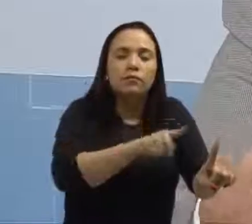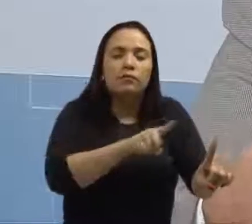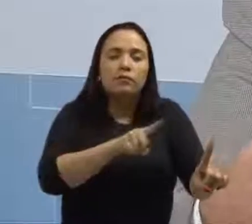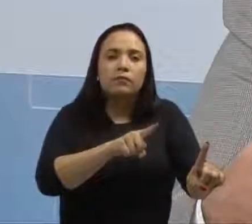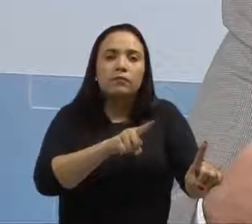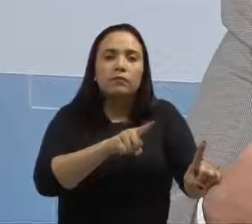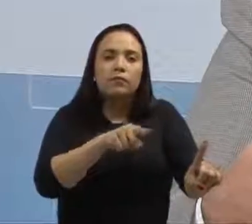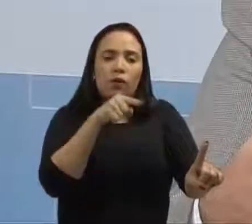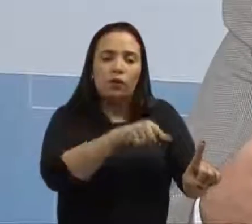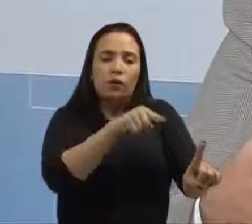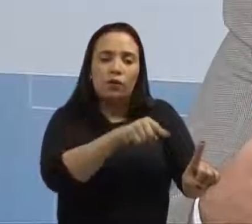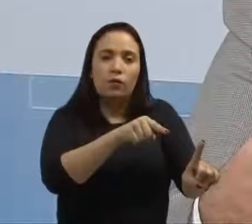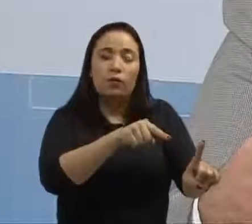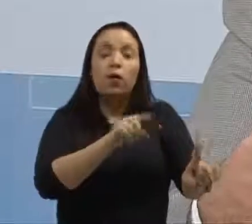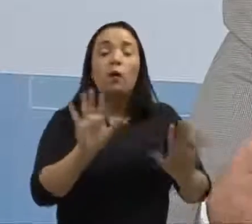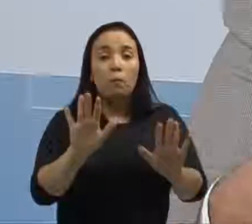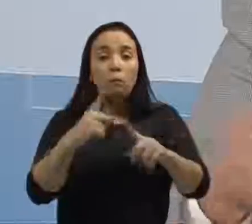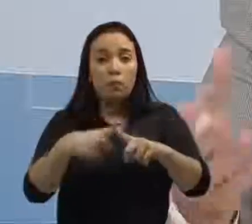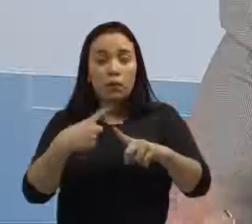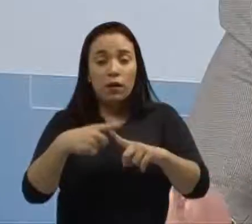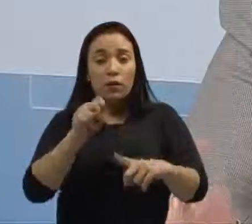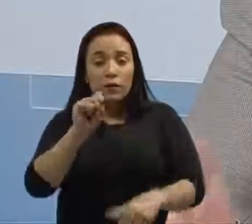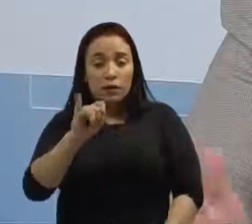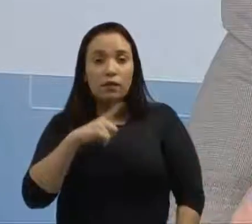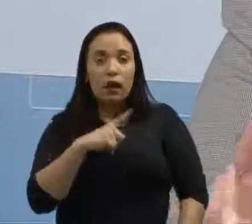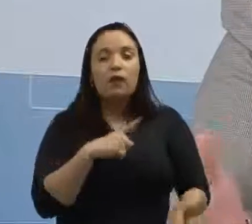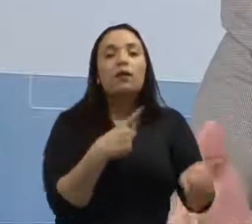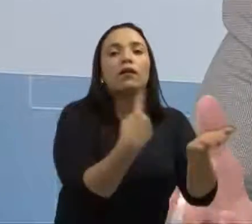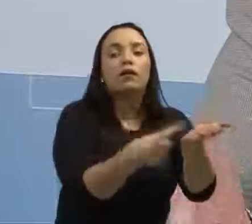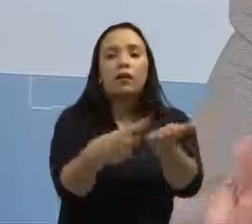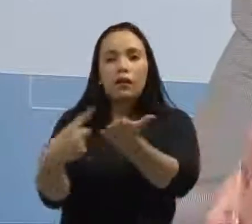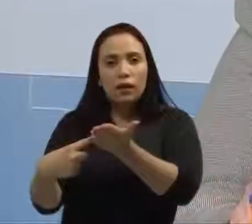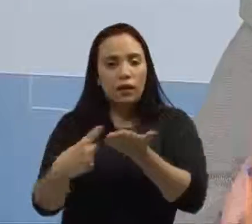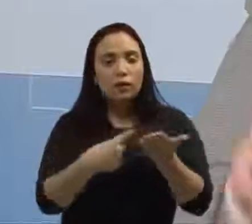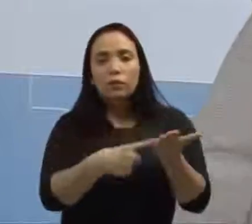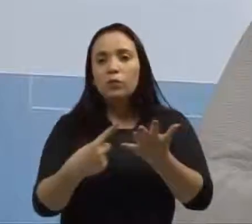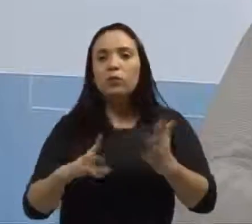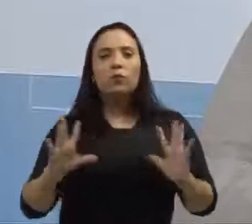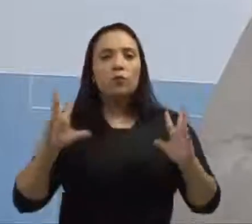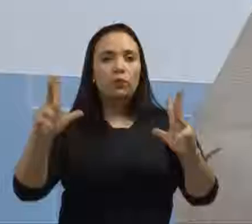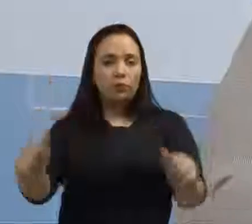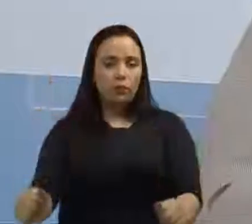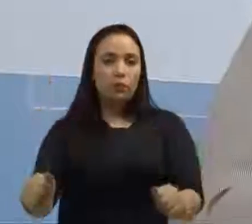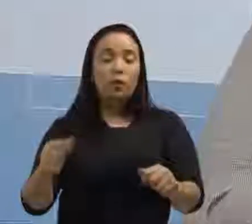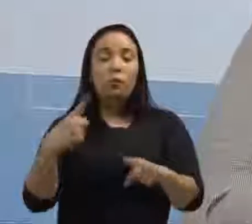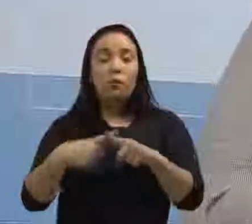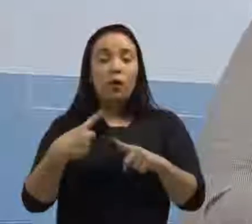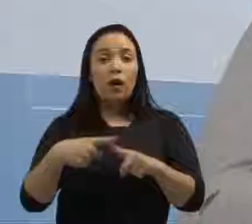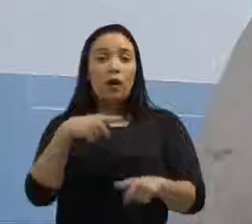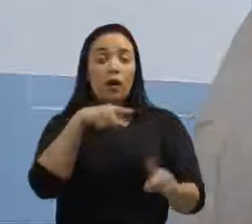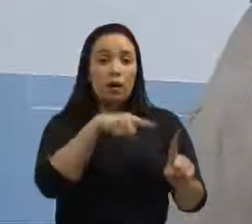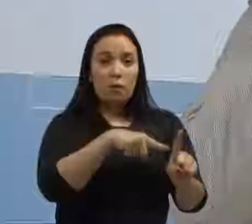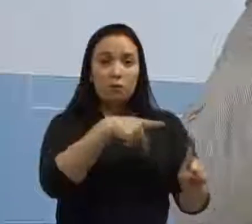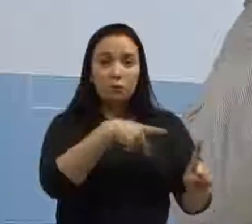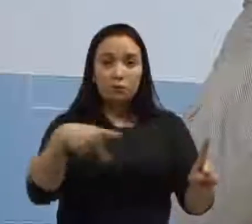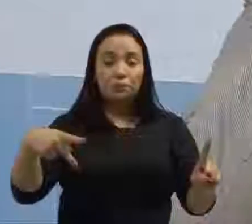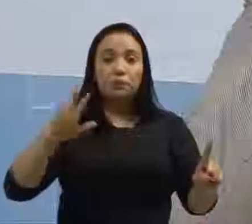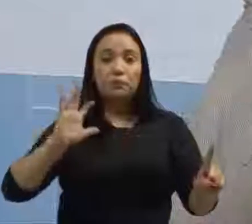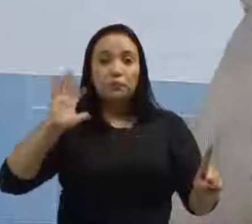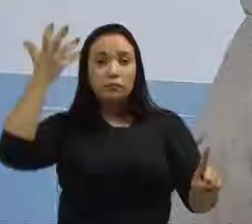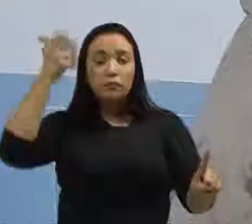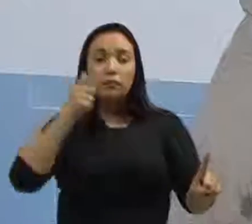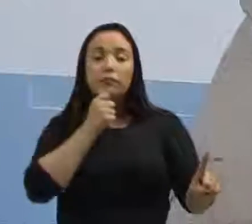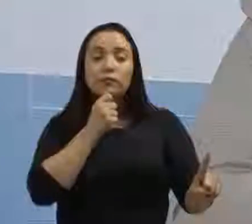a favor contra o ex-presidente, não. Porque se tiver, vai ter um conluio contra o presidente. Porque o presidente mal